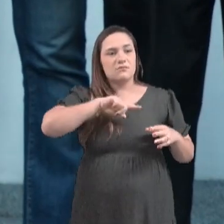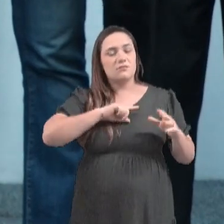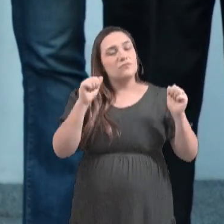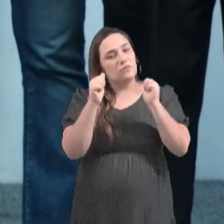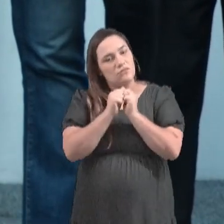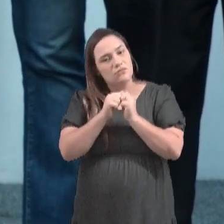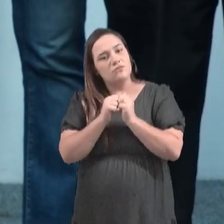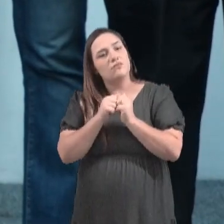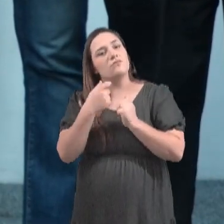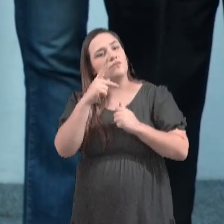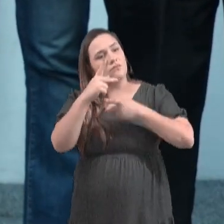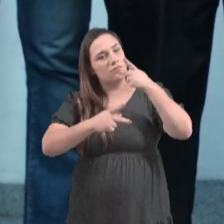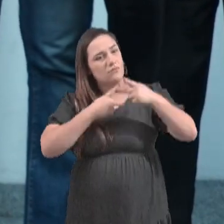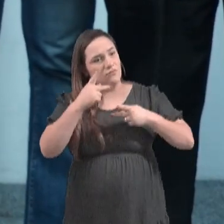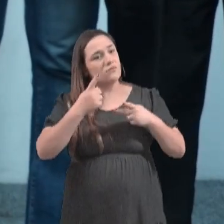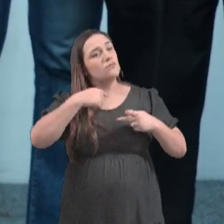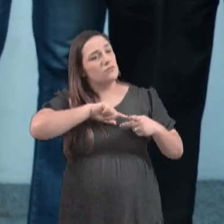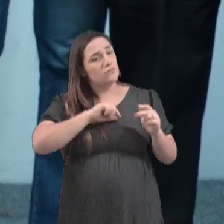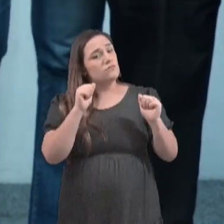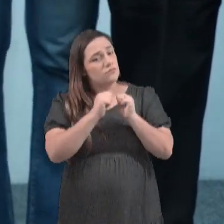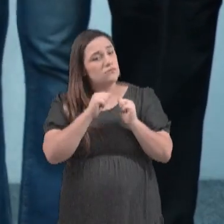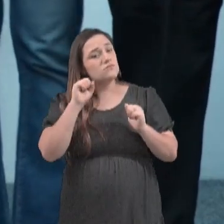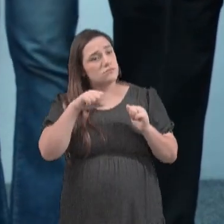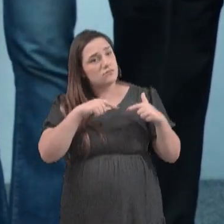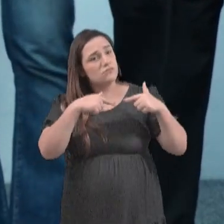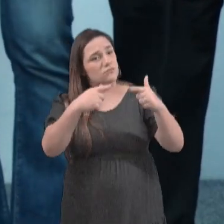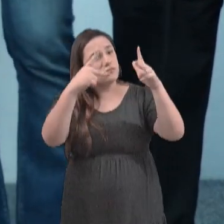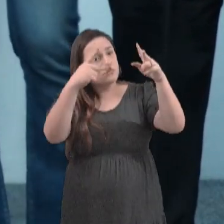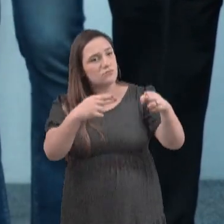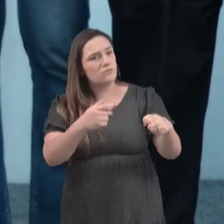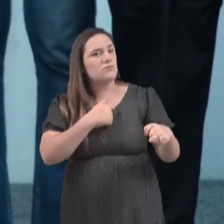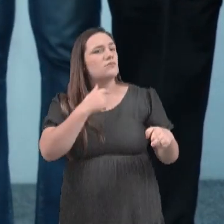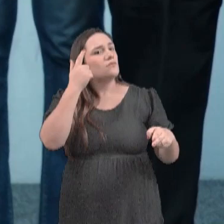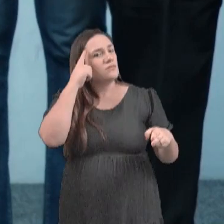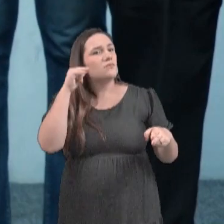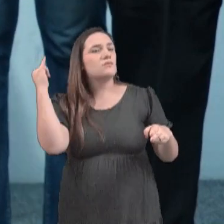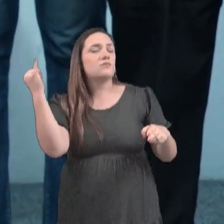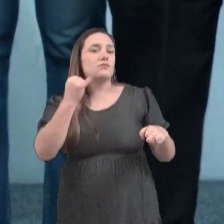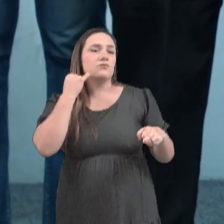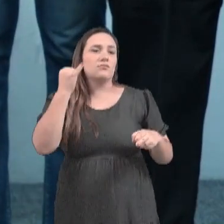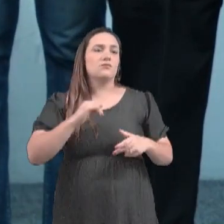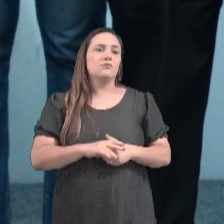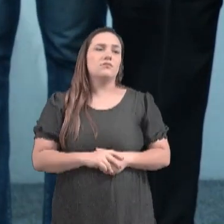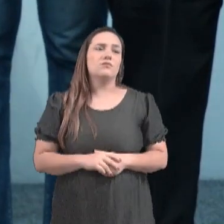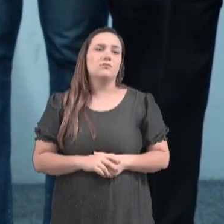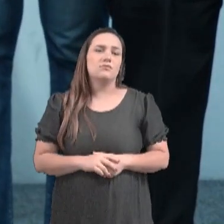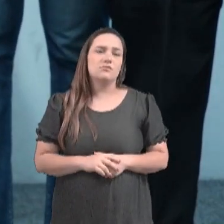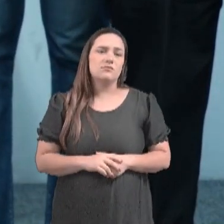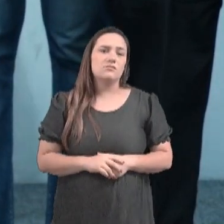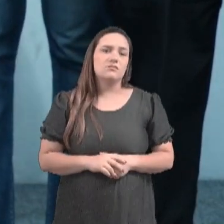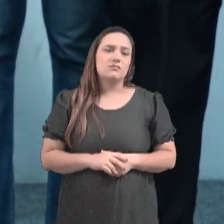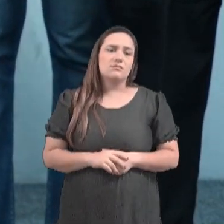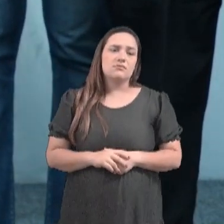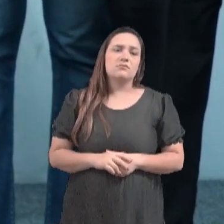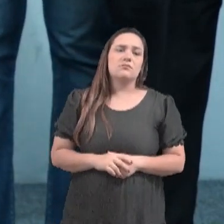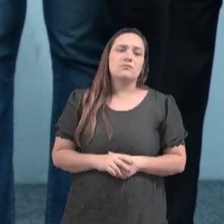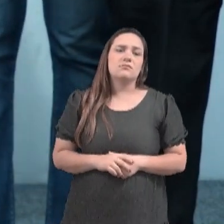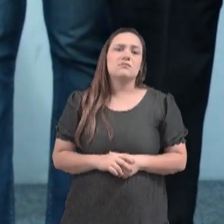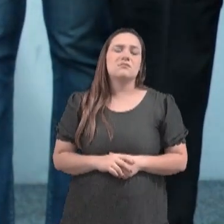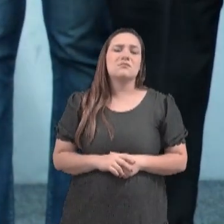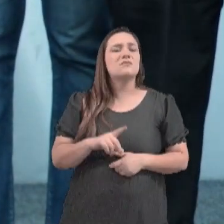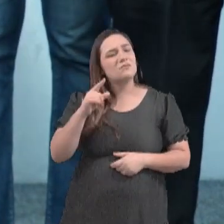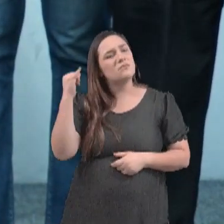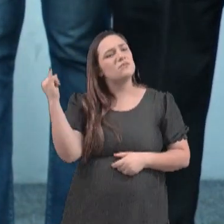seu debate, seu discurso, e dizer que a gente está junto nessa luta. Acho que ela é fundamental. E nós precisamos também, importante a